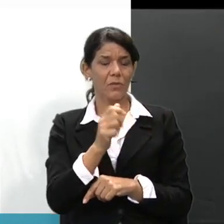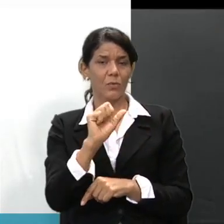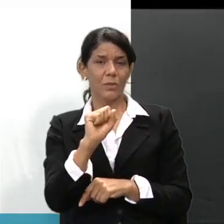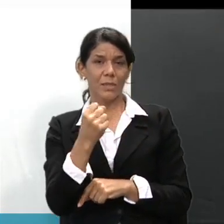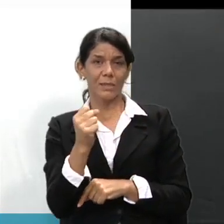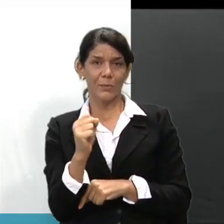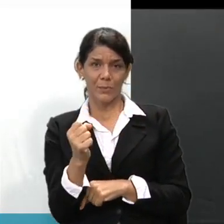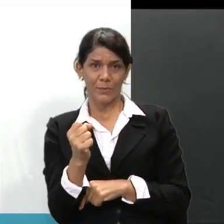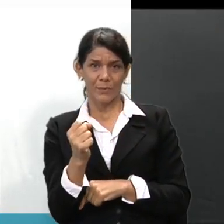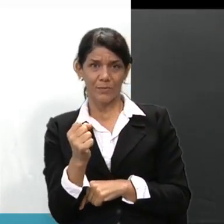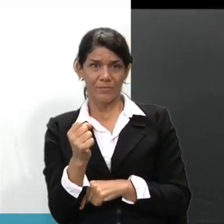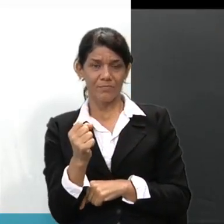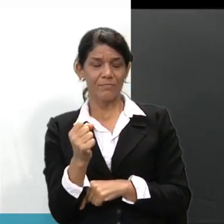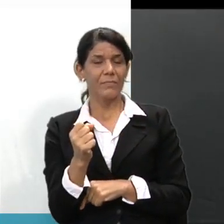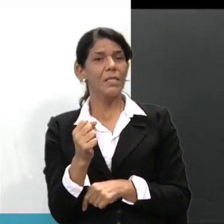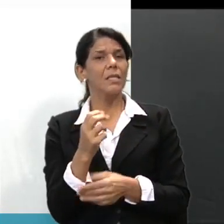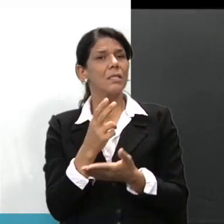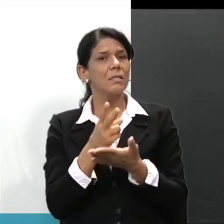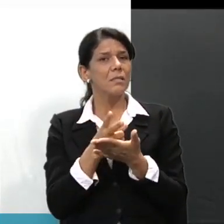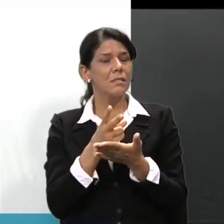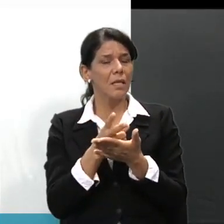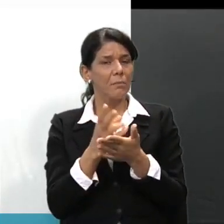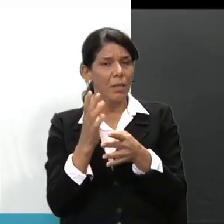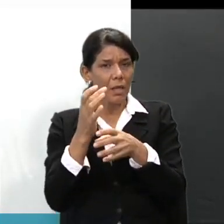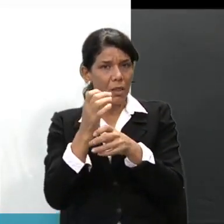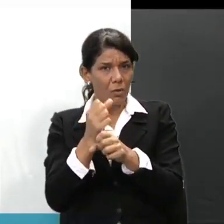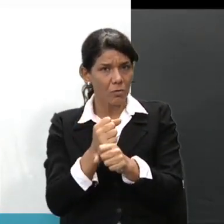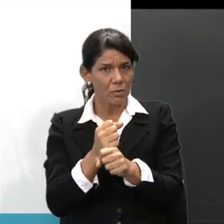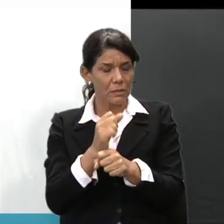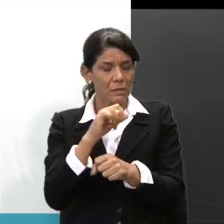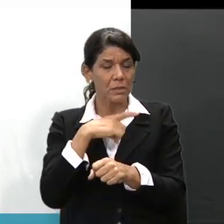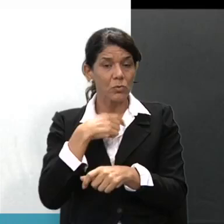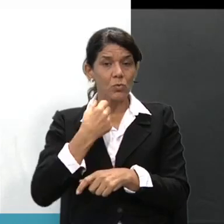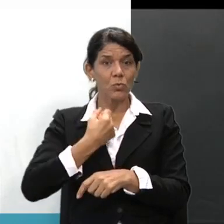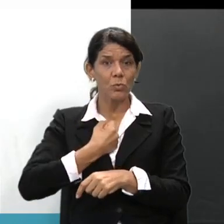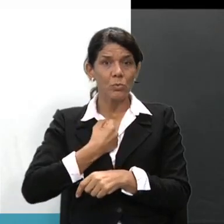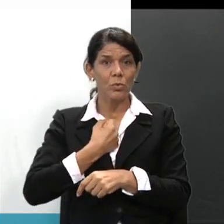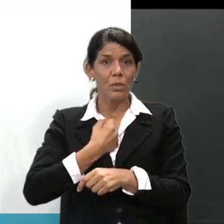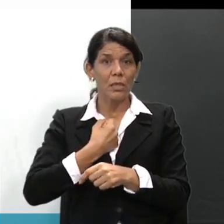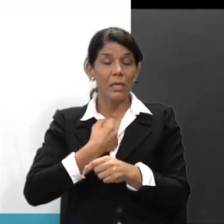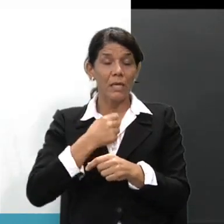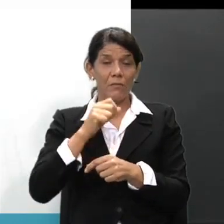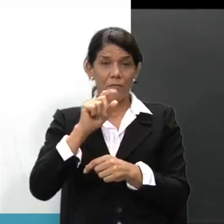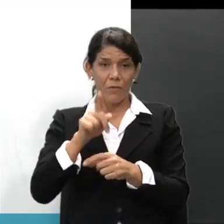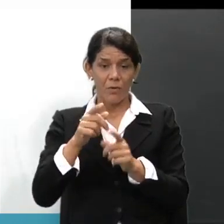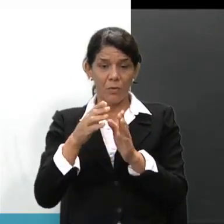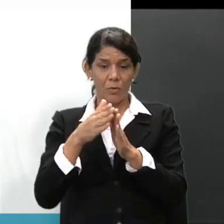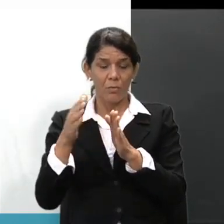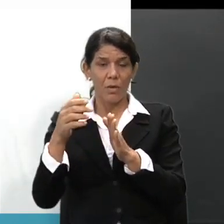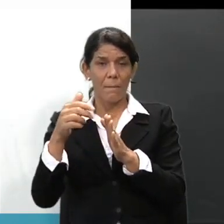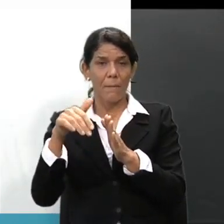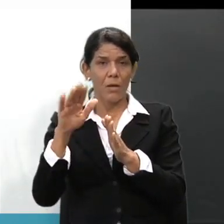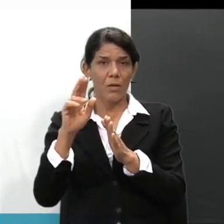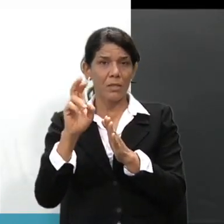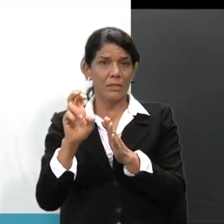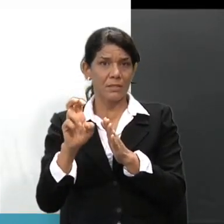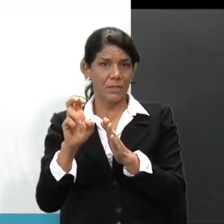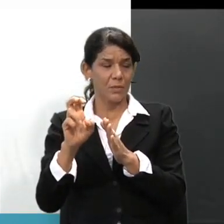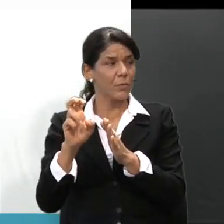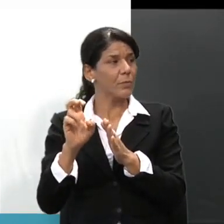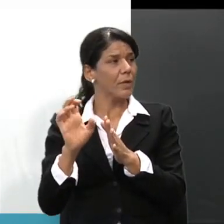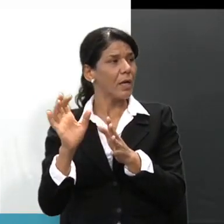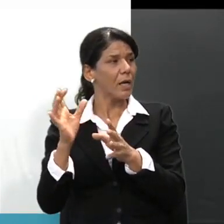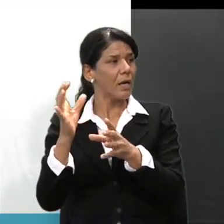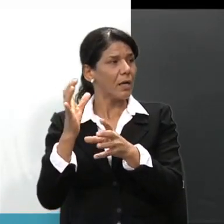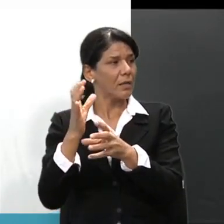13,88. Precisamos sempre aproximar. Se esse número depois da vírgula for maior que 5, nós